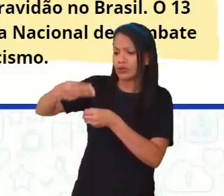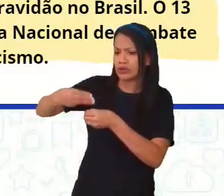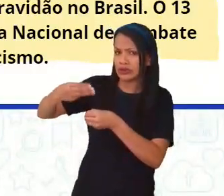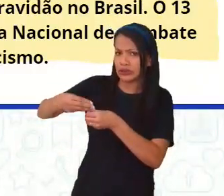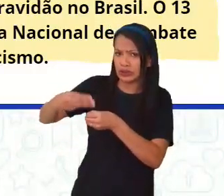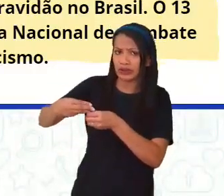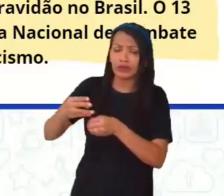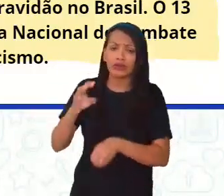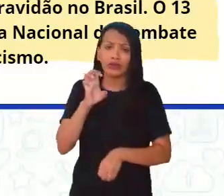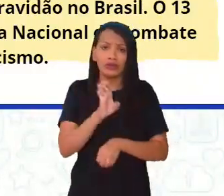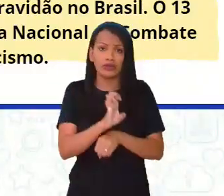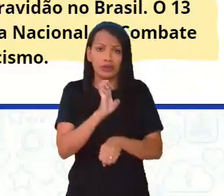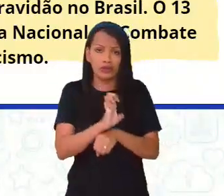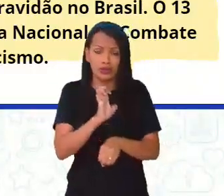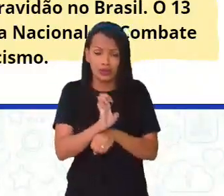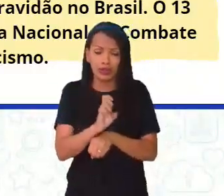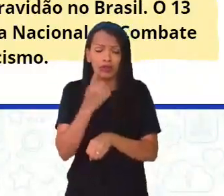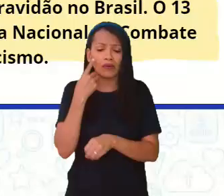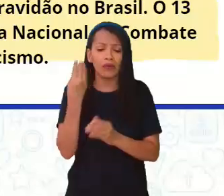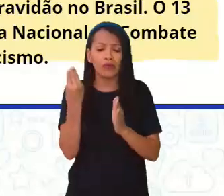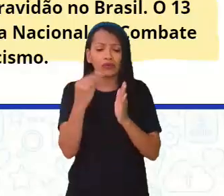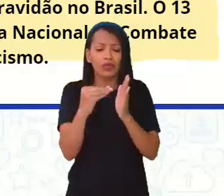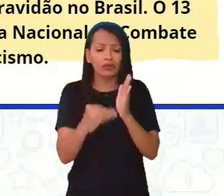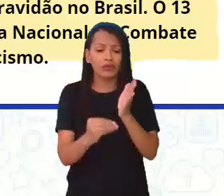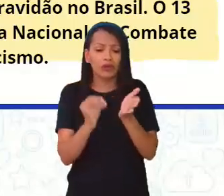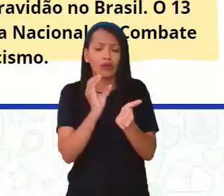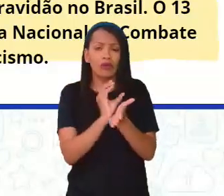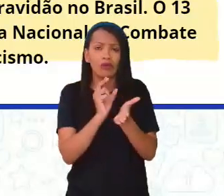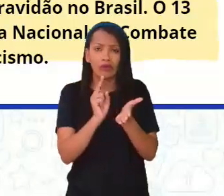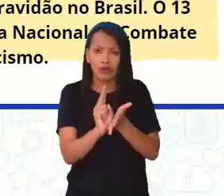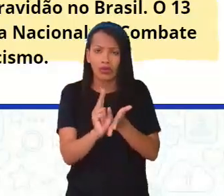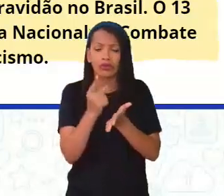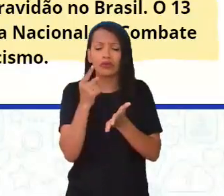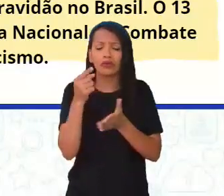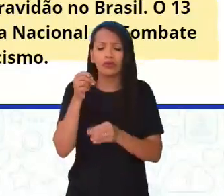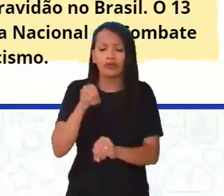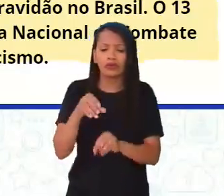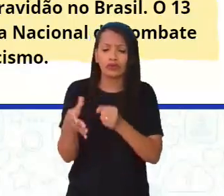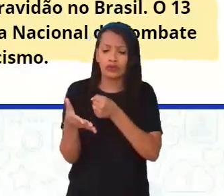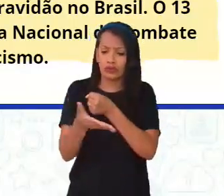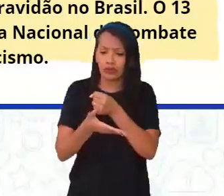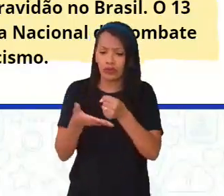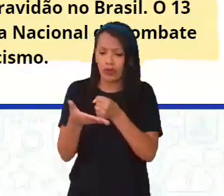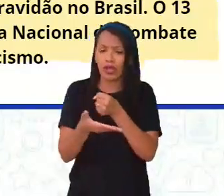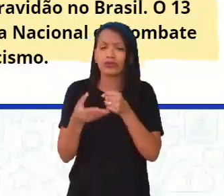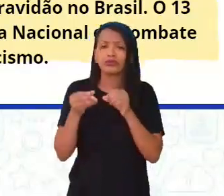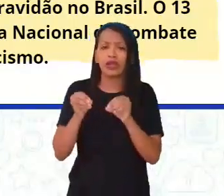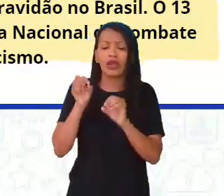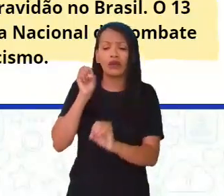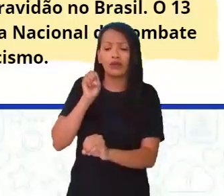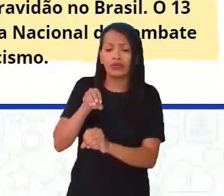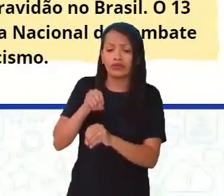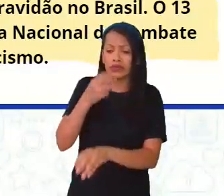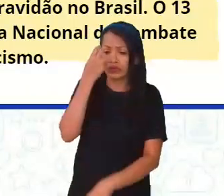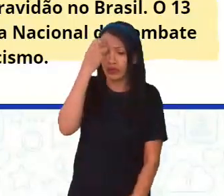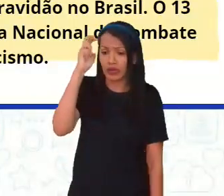e inserirem nos currículos escolares da educação básica o ensino da cultura e